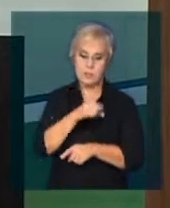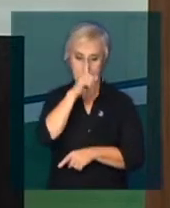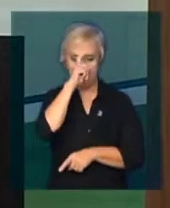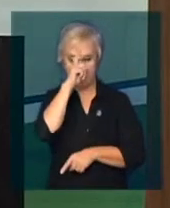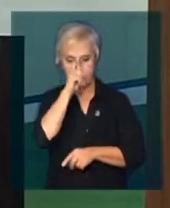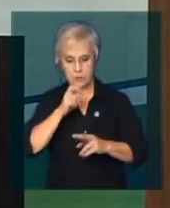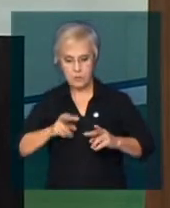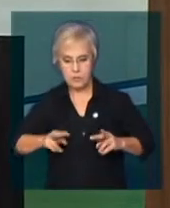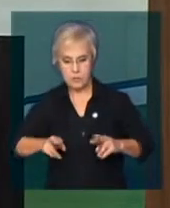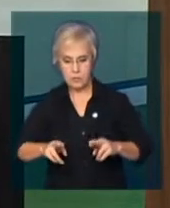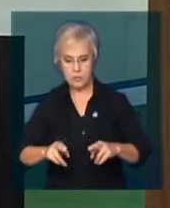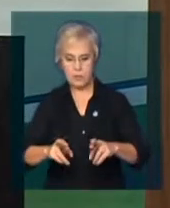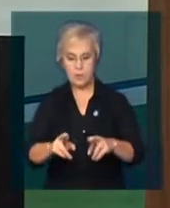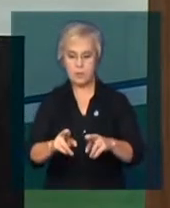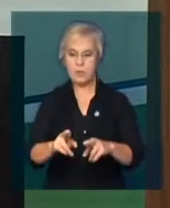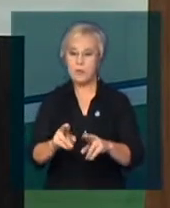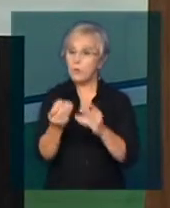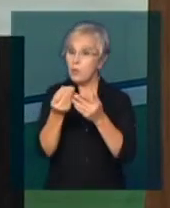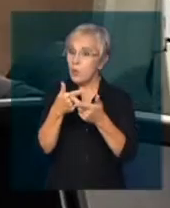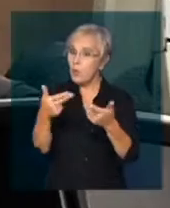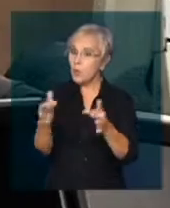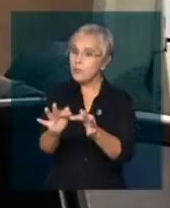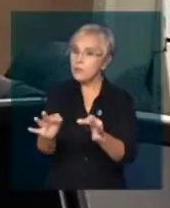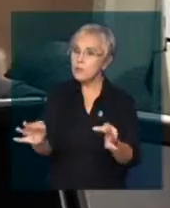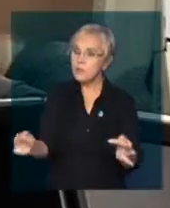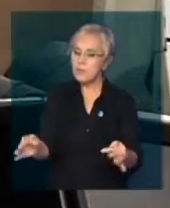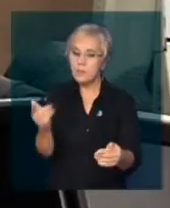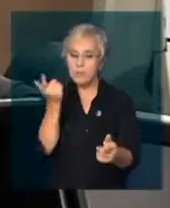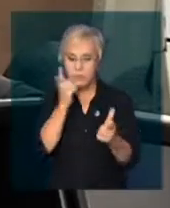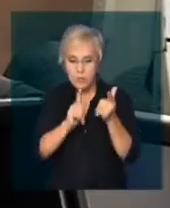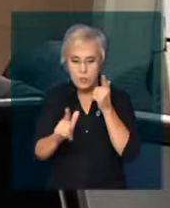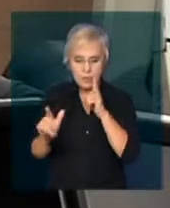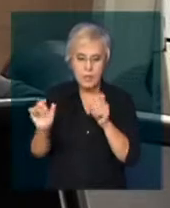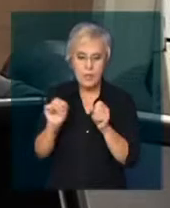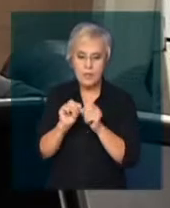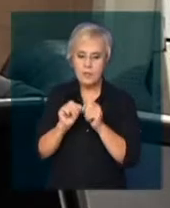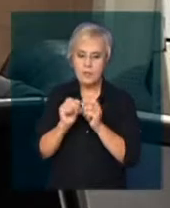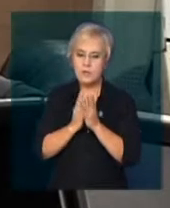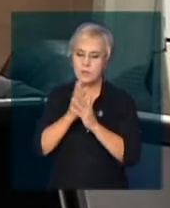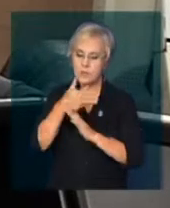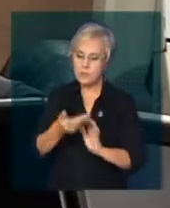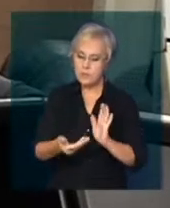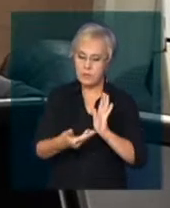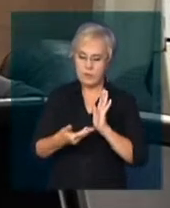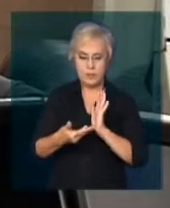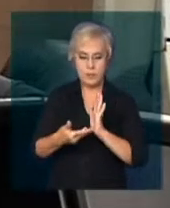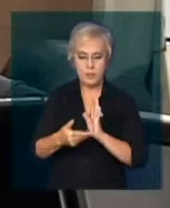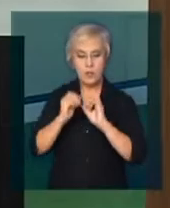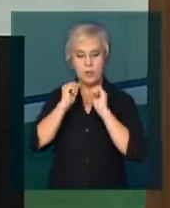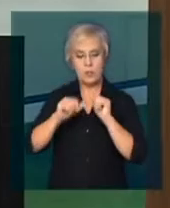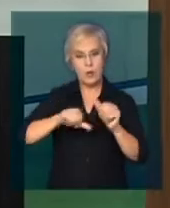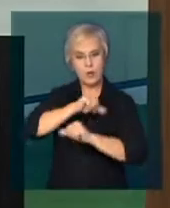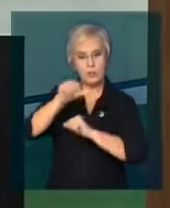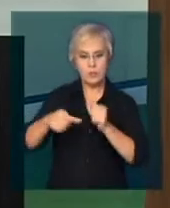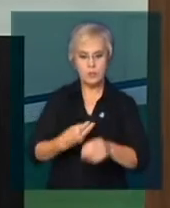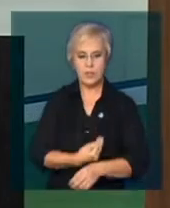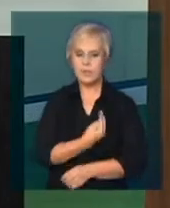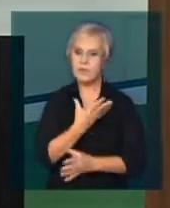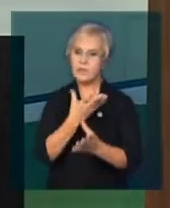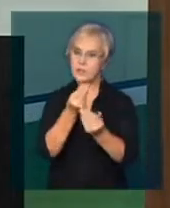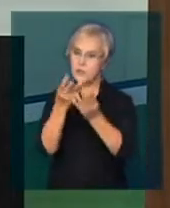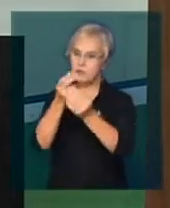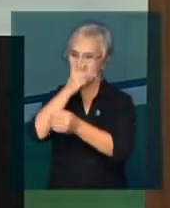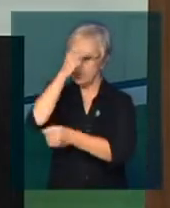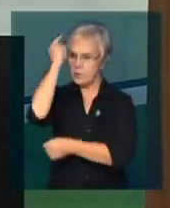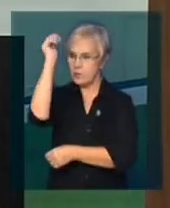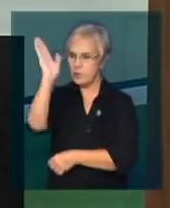Câncer, e que atitudes simples que possam ser feitas pela Câmara dos Deputados podem mudar a vida de muitos brasileiros.